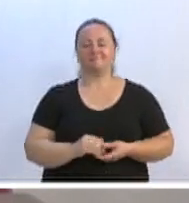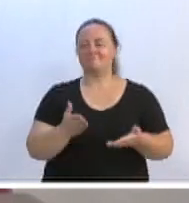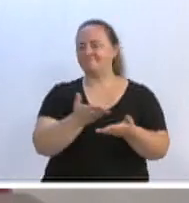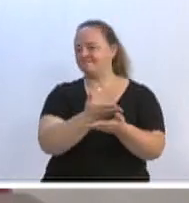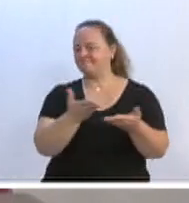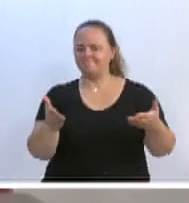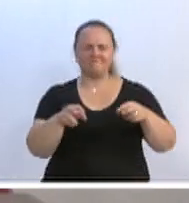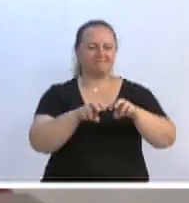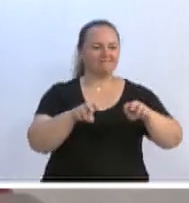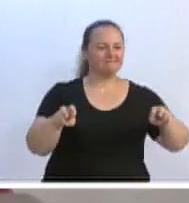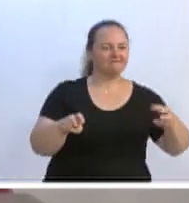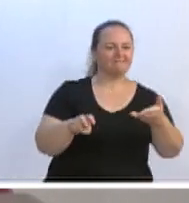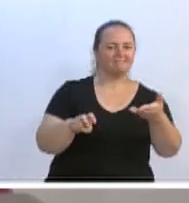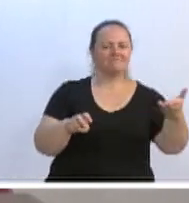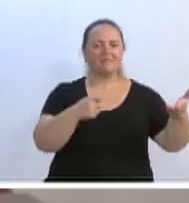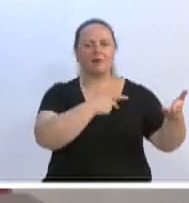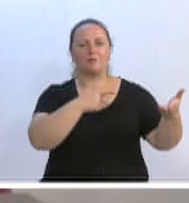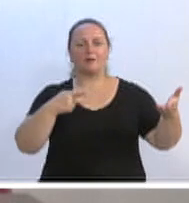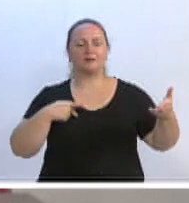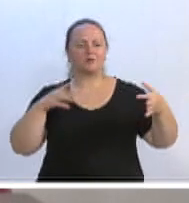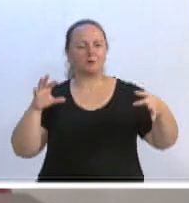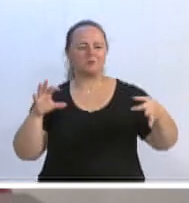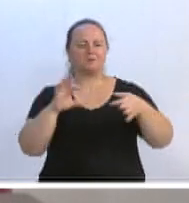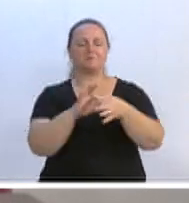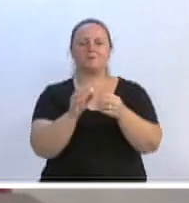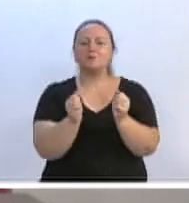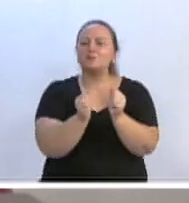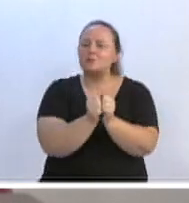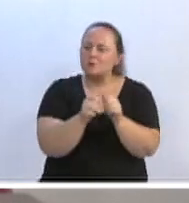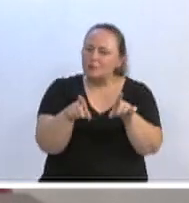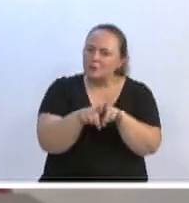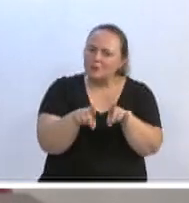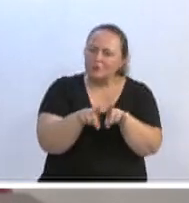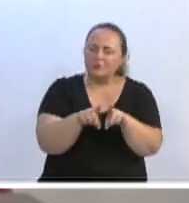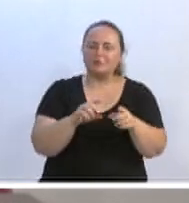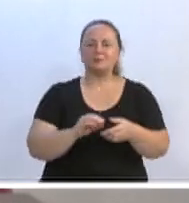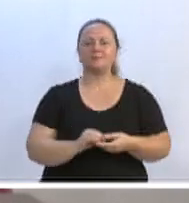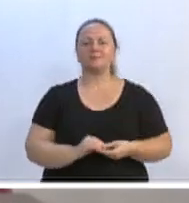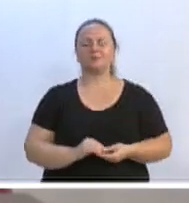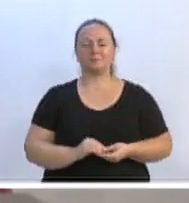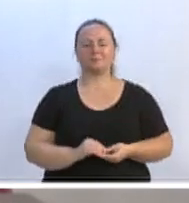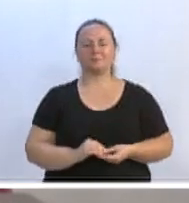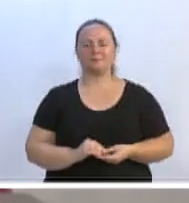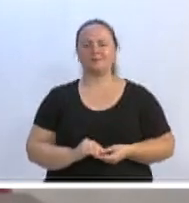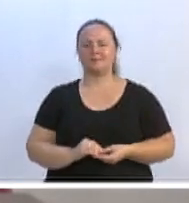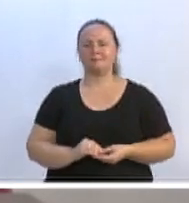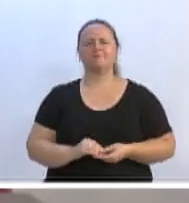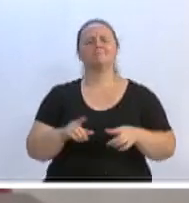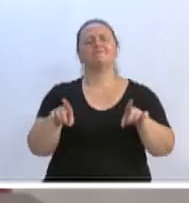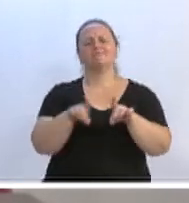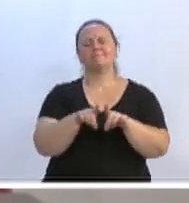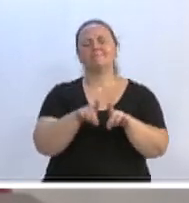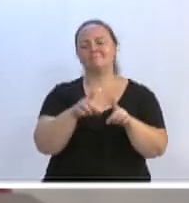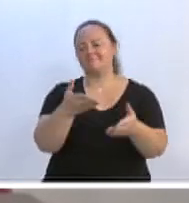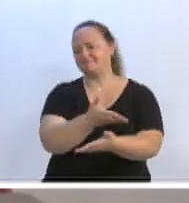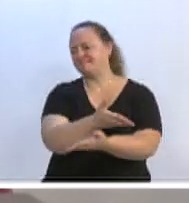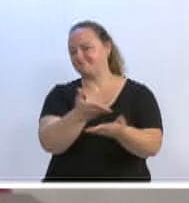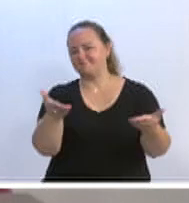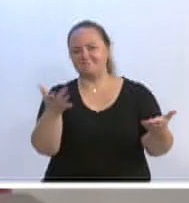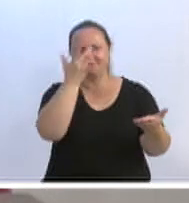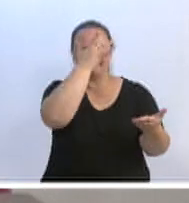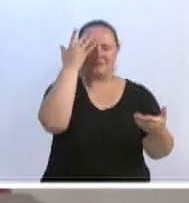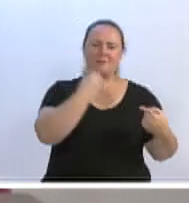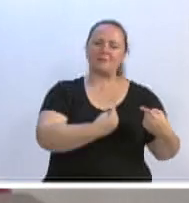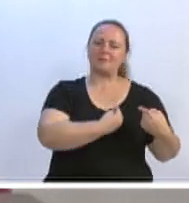companheiros, pastores, que compõem aqui a mesa, bem como a todos presentes aqui